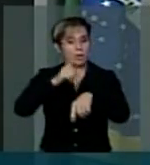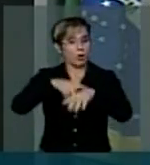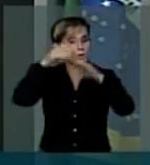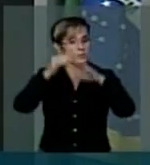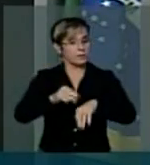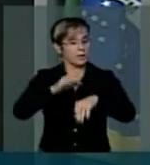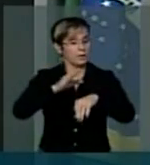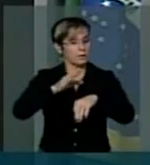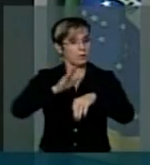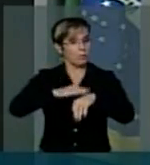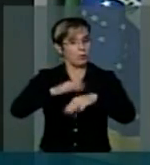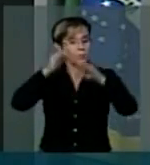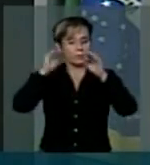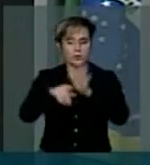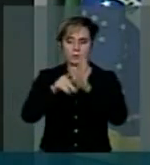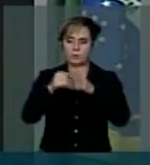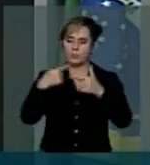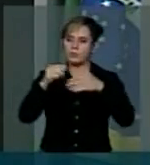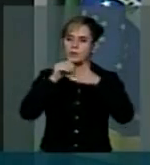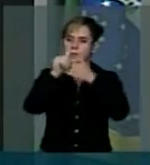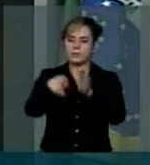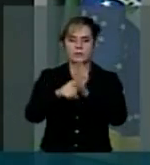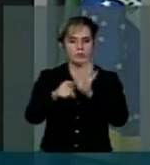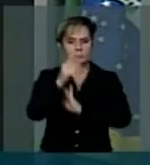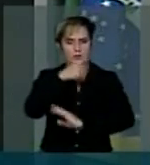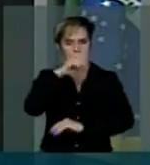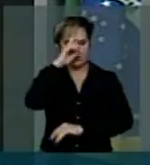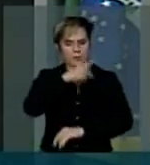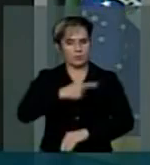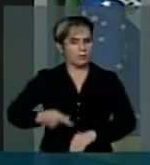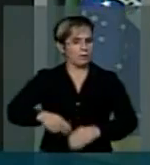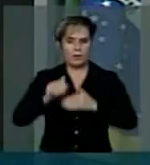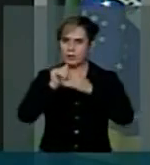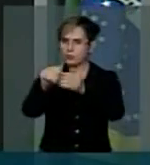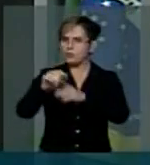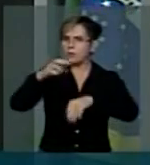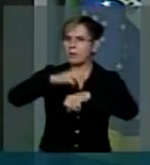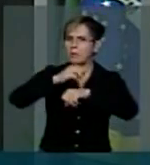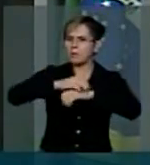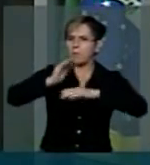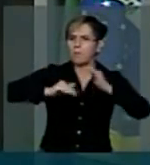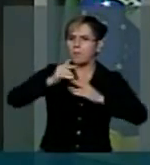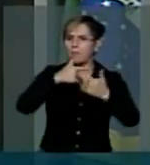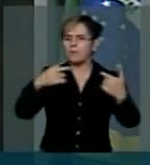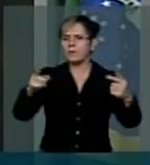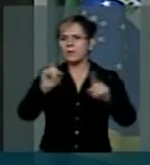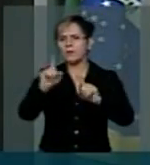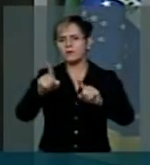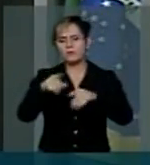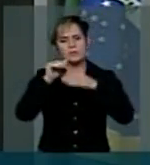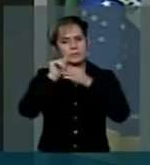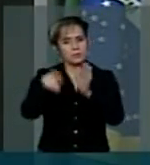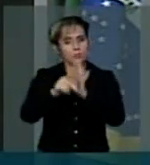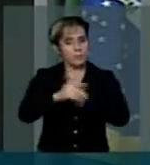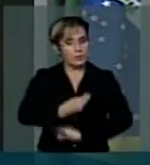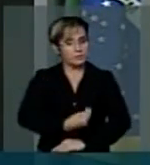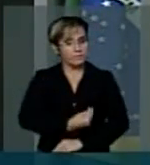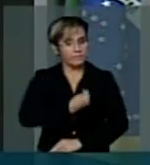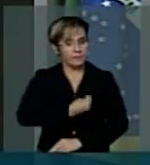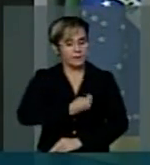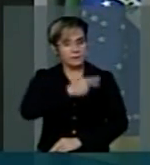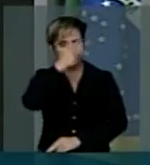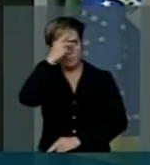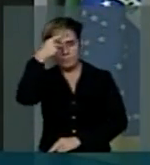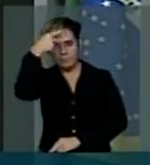local certo. Ele transporta presidente, ele não transporta mercadoria e nem qualquer cidadão. Ele